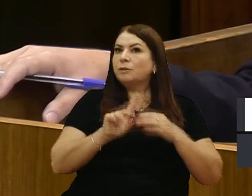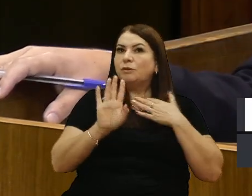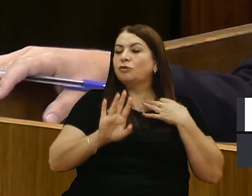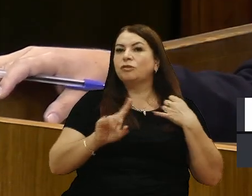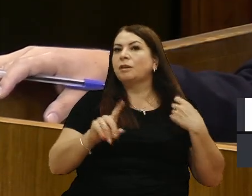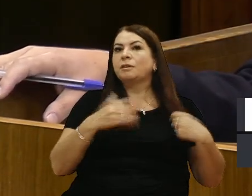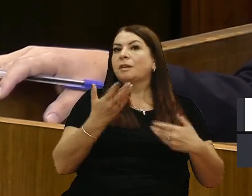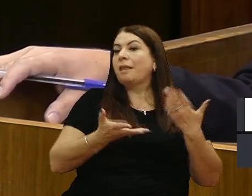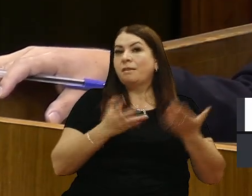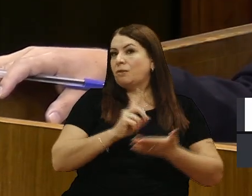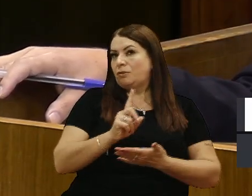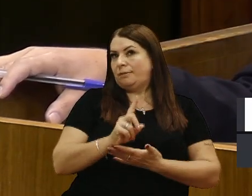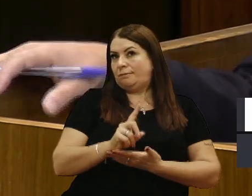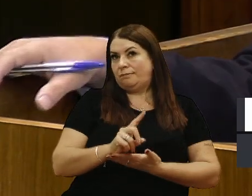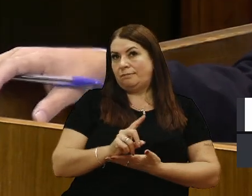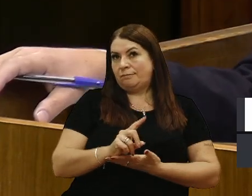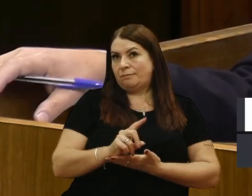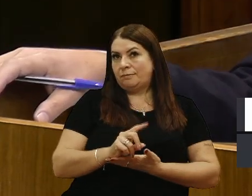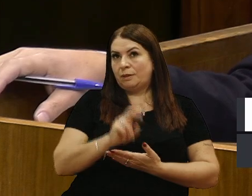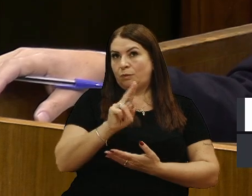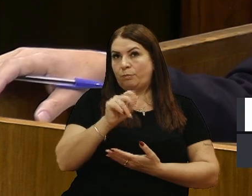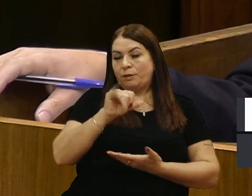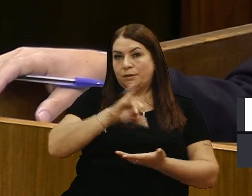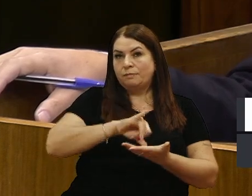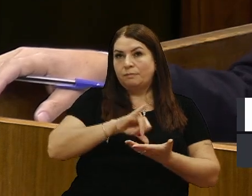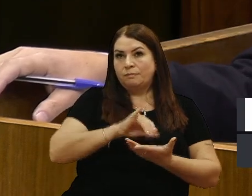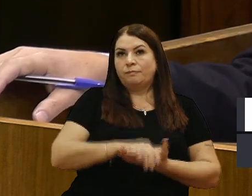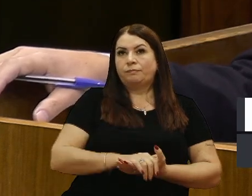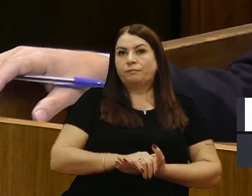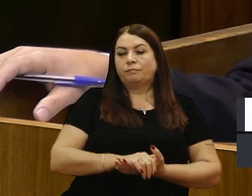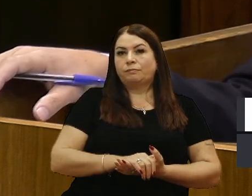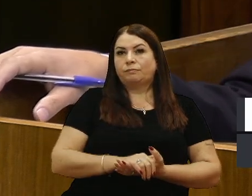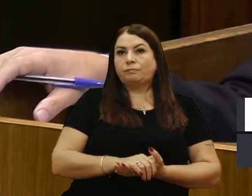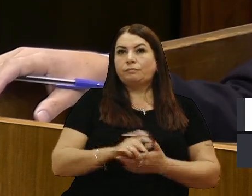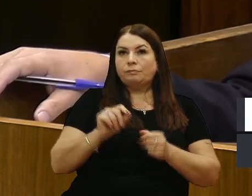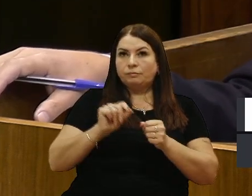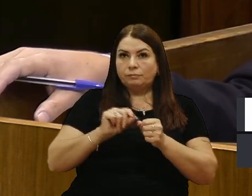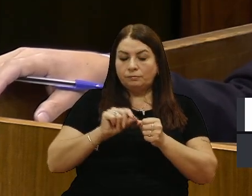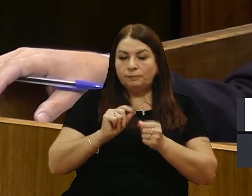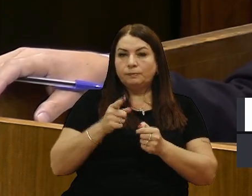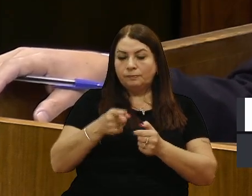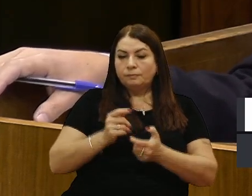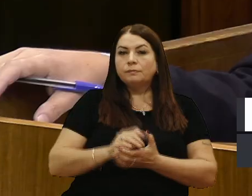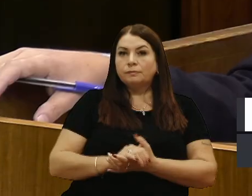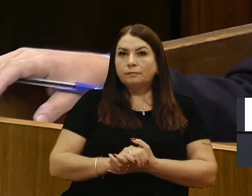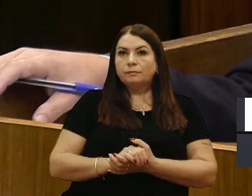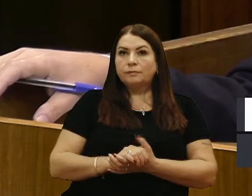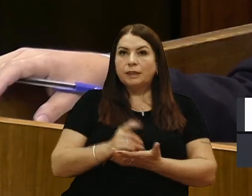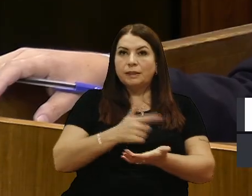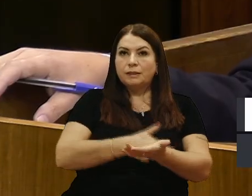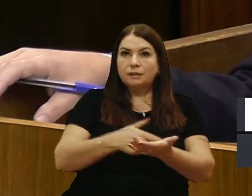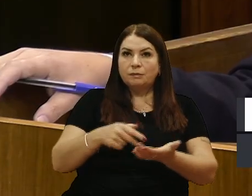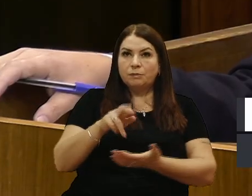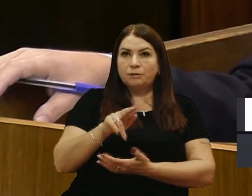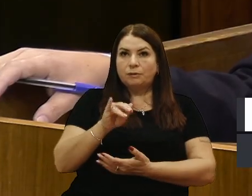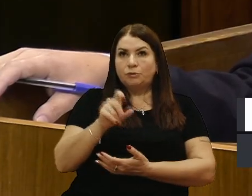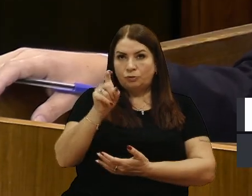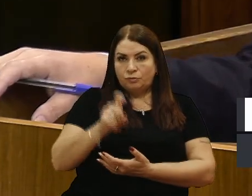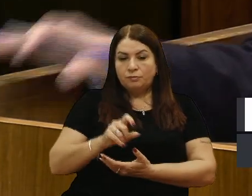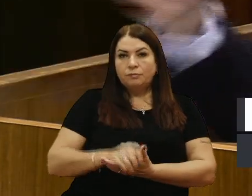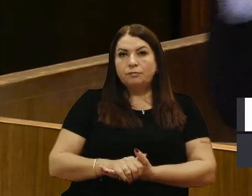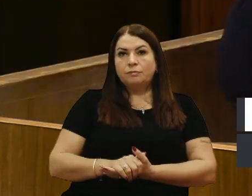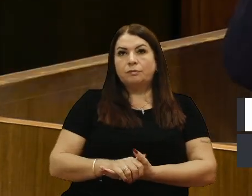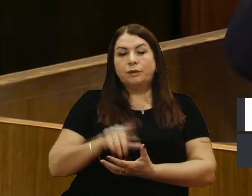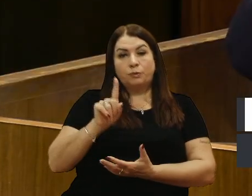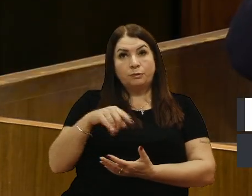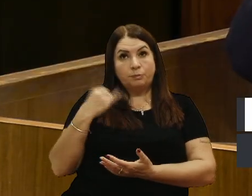ser atendidas na UPA Central para ser feito este exame de raio-x. Então